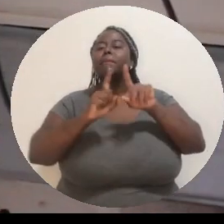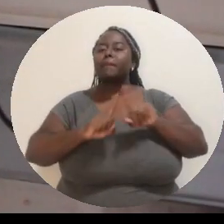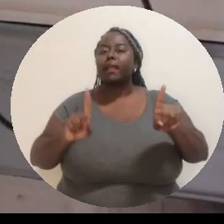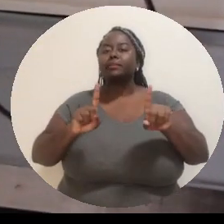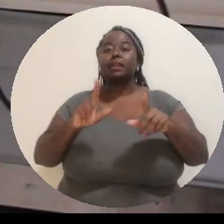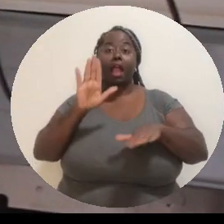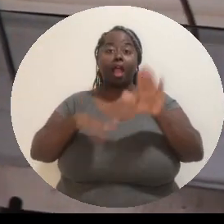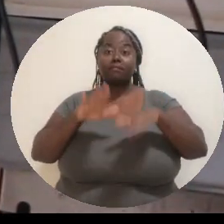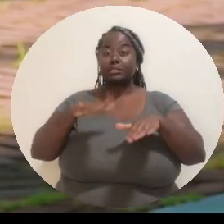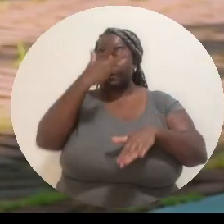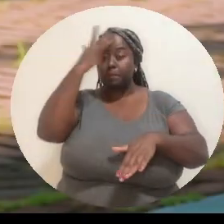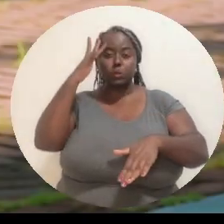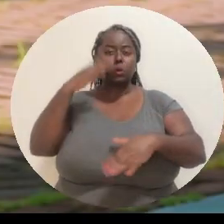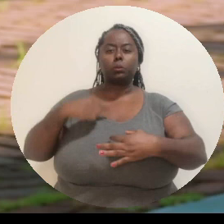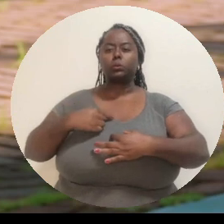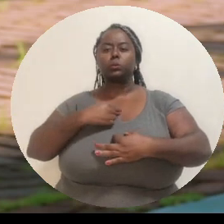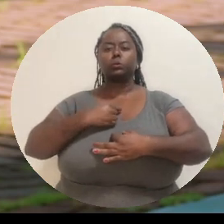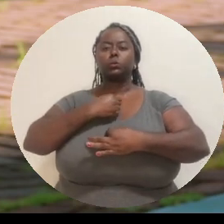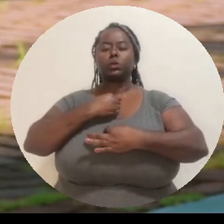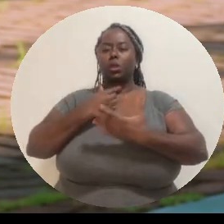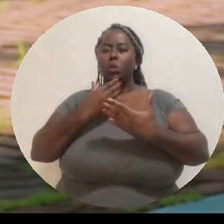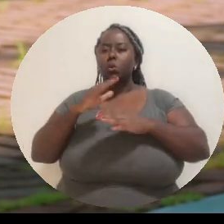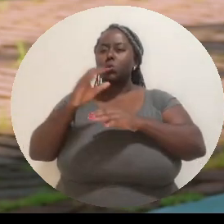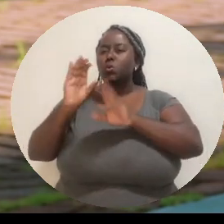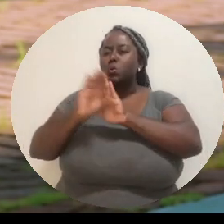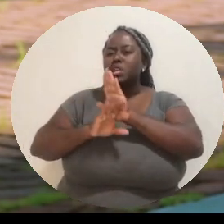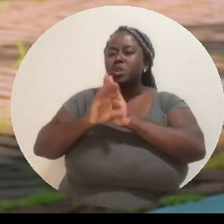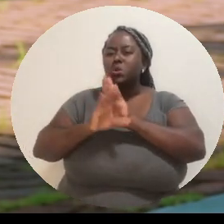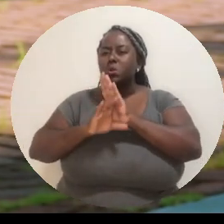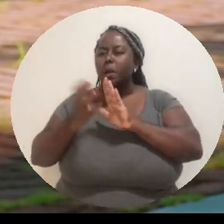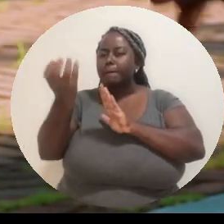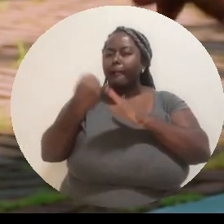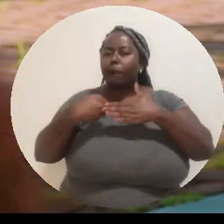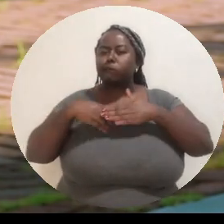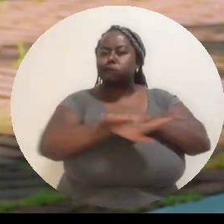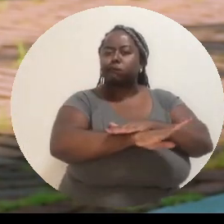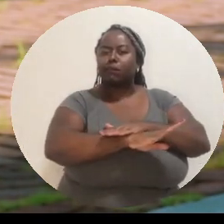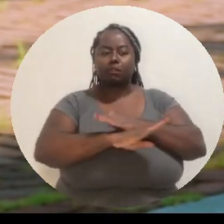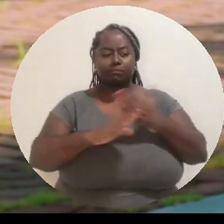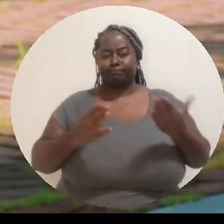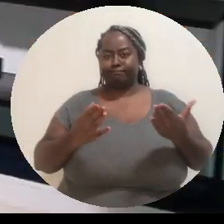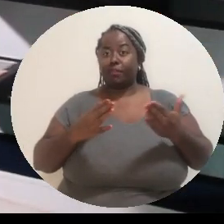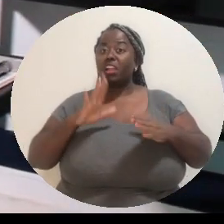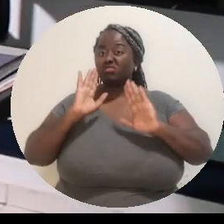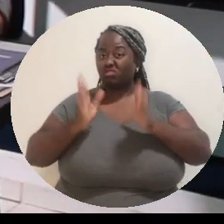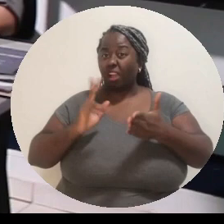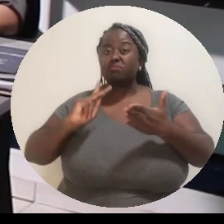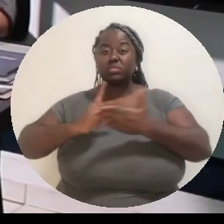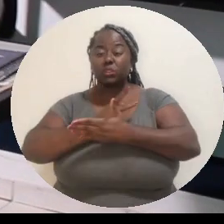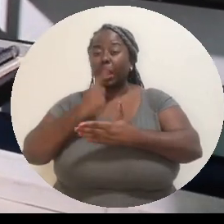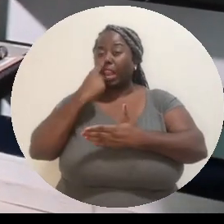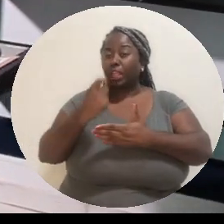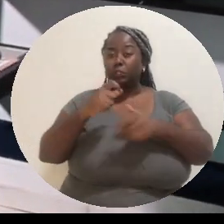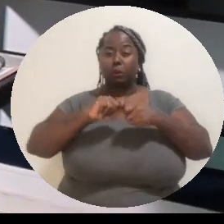pessoa que começa a engavetar o seu currículo, eu já passei por isso, de levar currículo e no outro dia achar meu currículo na lixeira. Então aí a